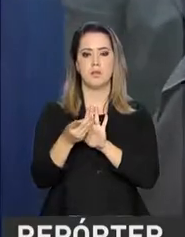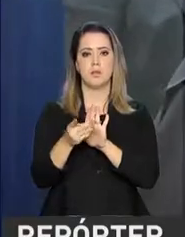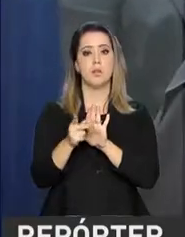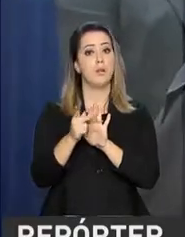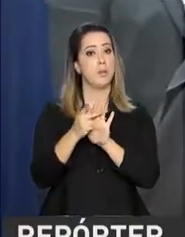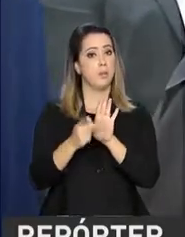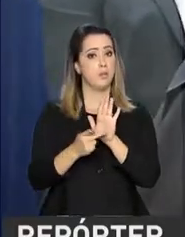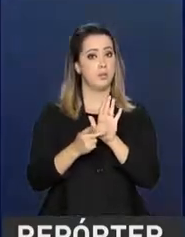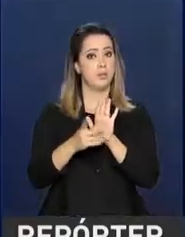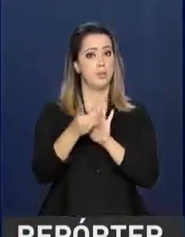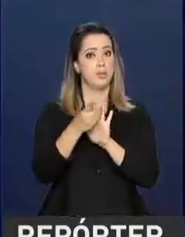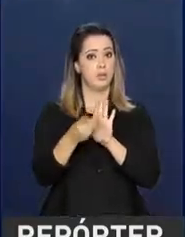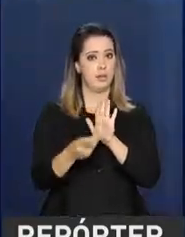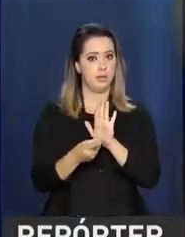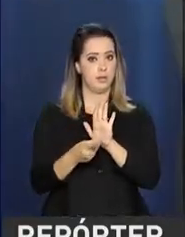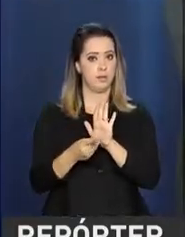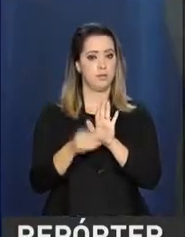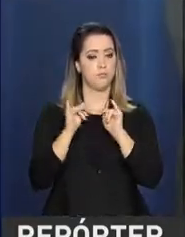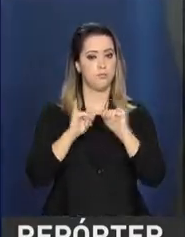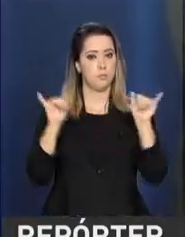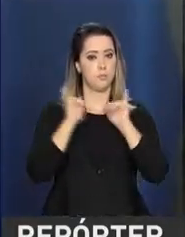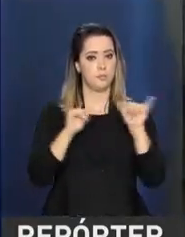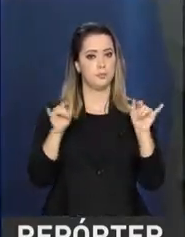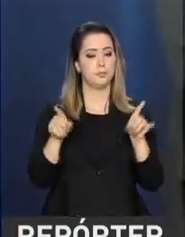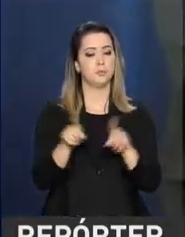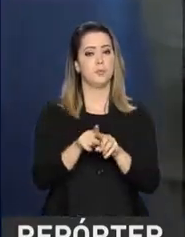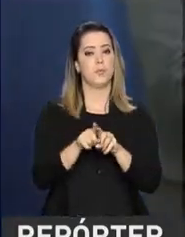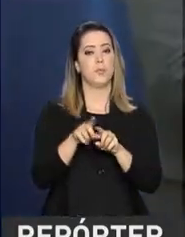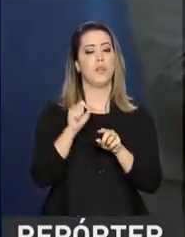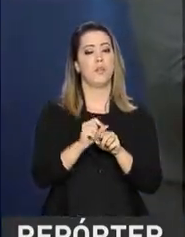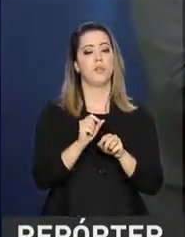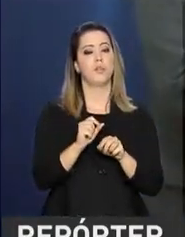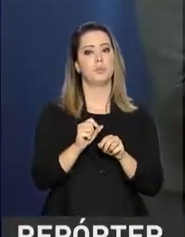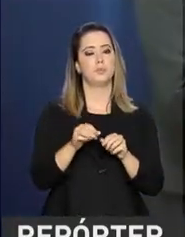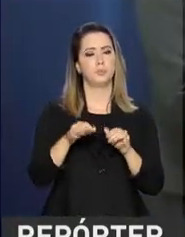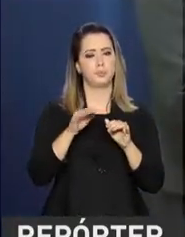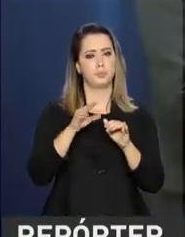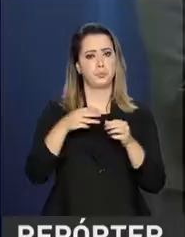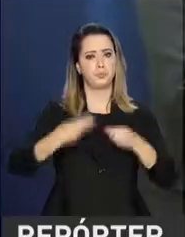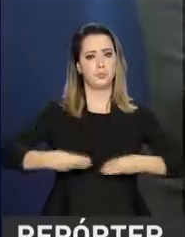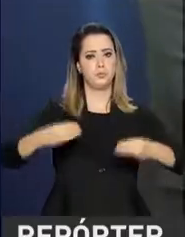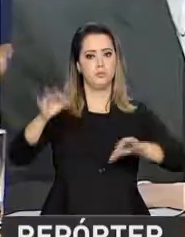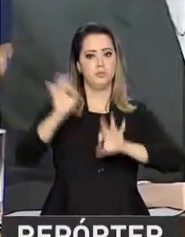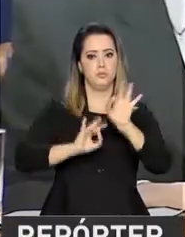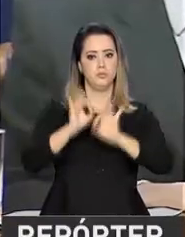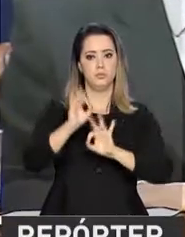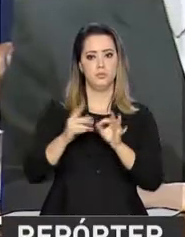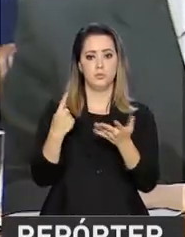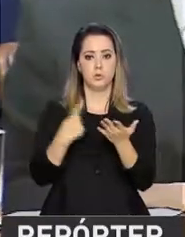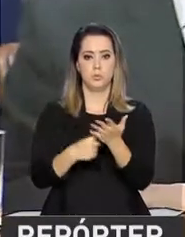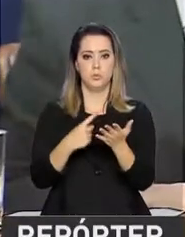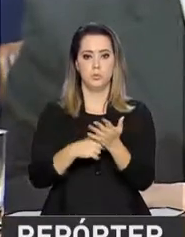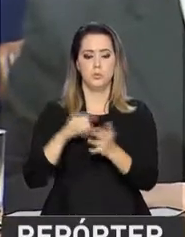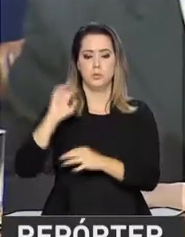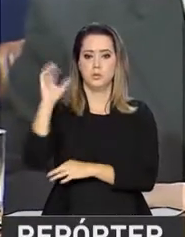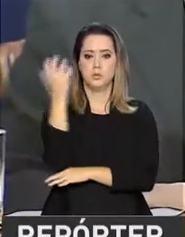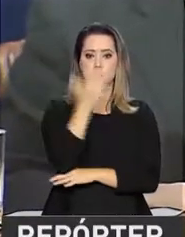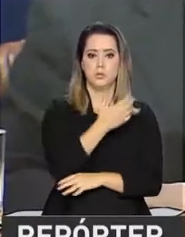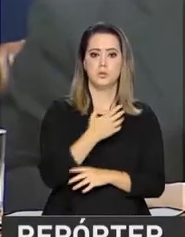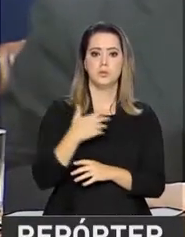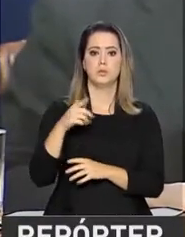publicados também recebeu pelo ministério do meio ambiente certificado de adesão à agenda ambiental da administração